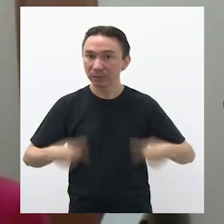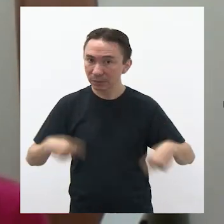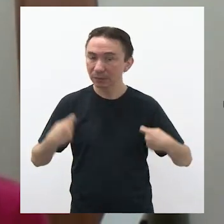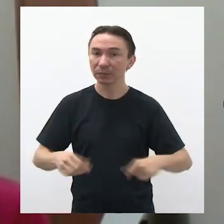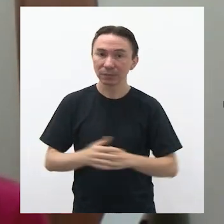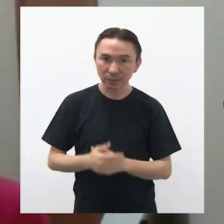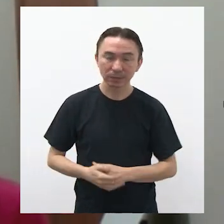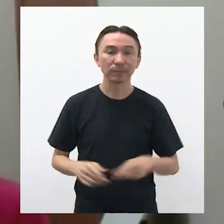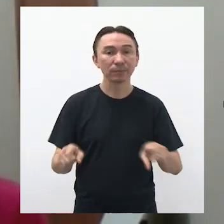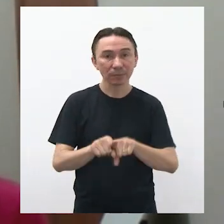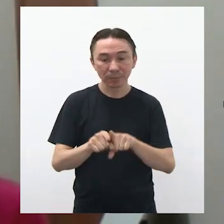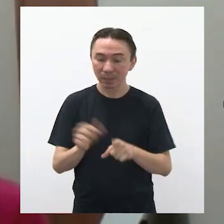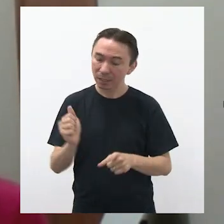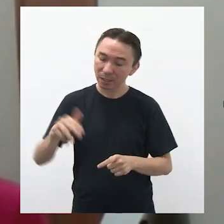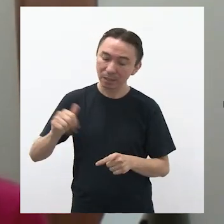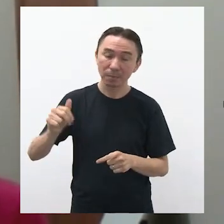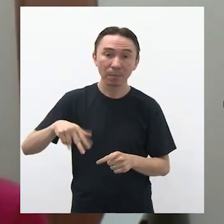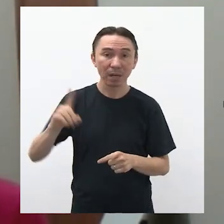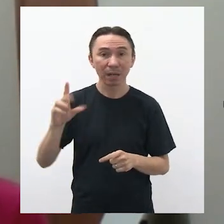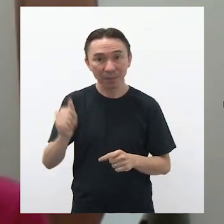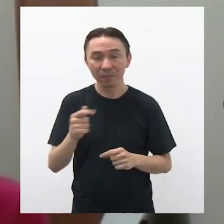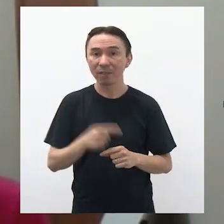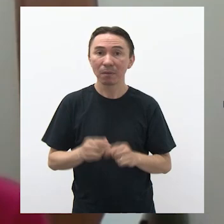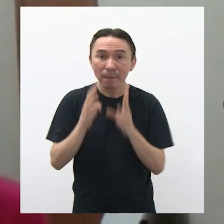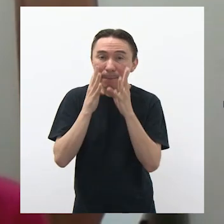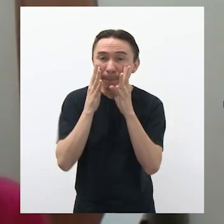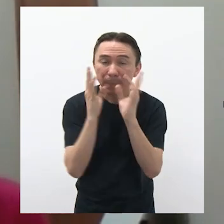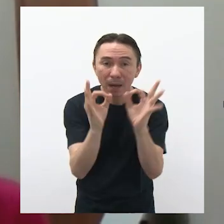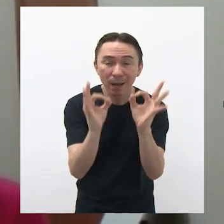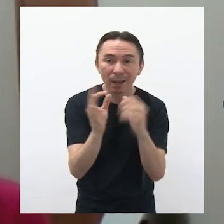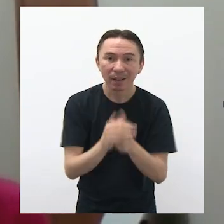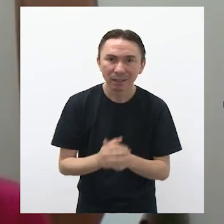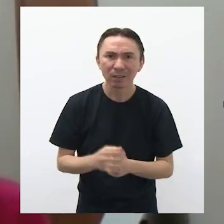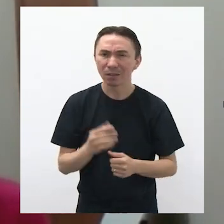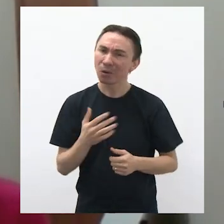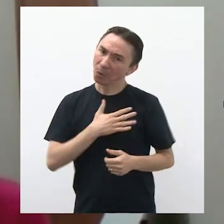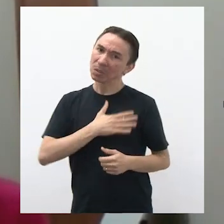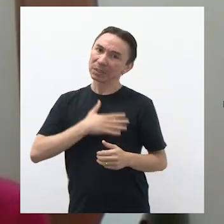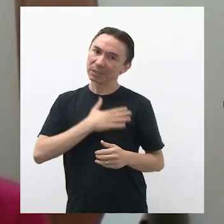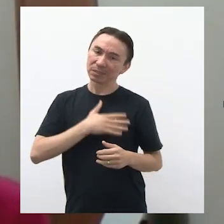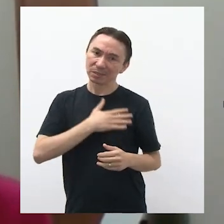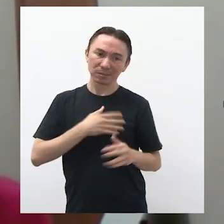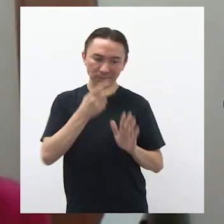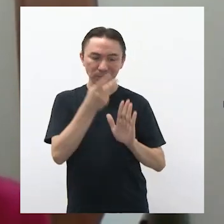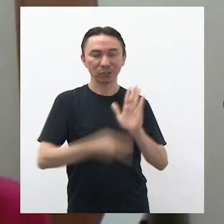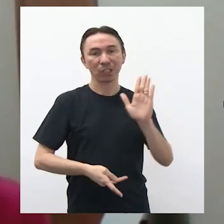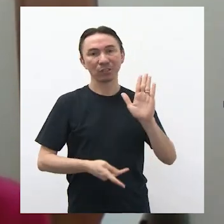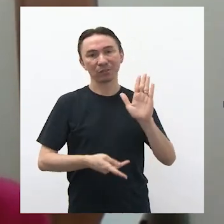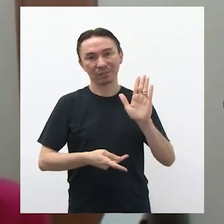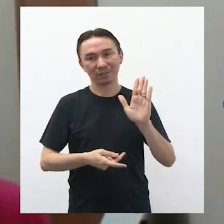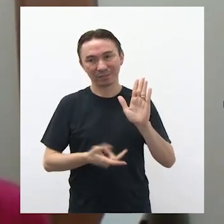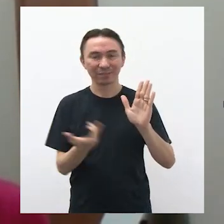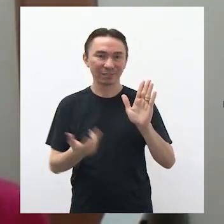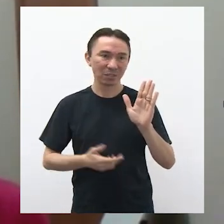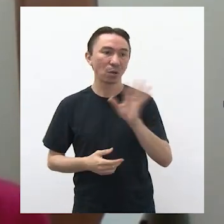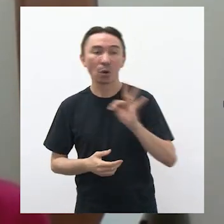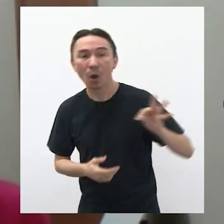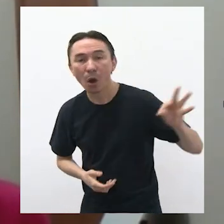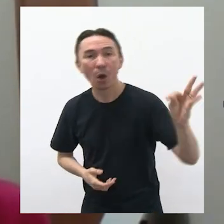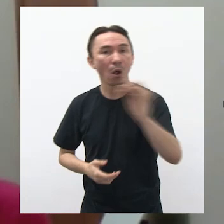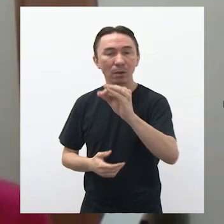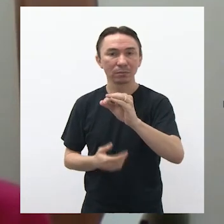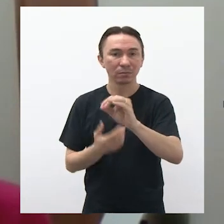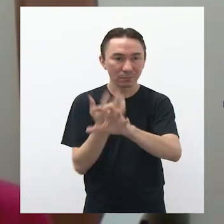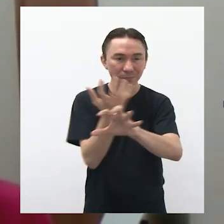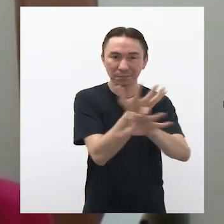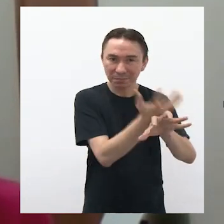eu mais achei legal é essa questão dos projetos, né? Que o pessoal comentou aqui, né? É uma forma de todos participarem, né?